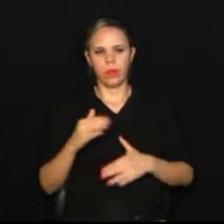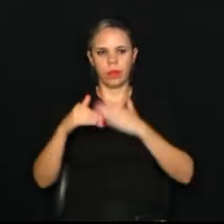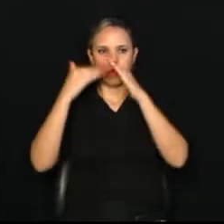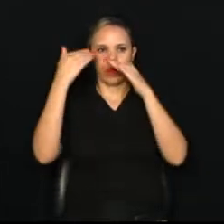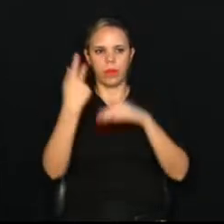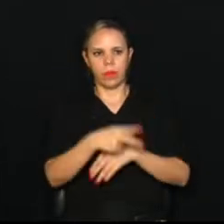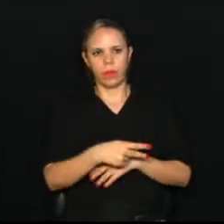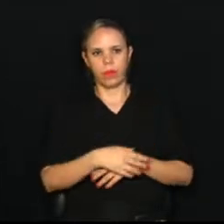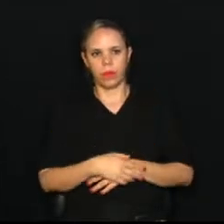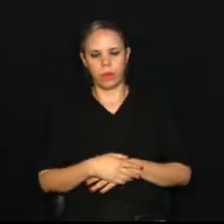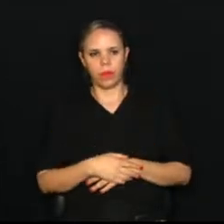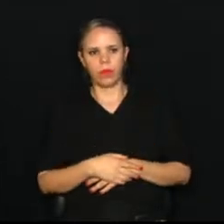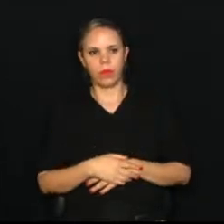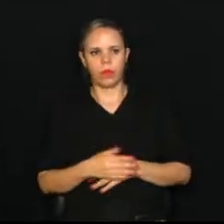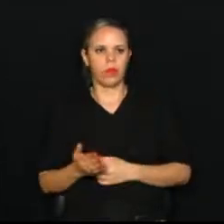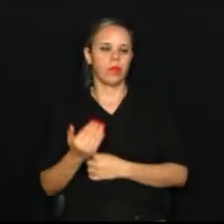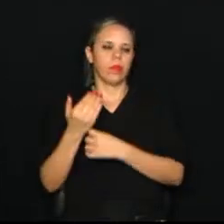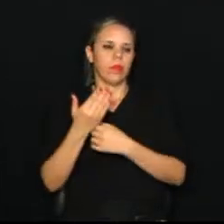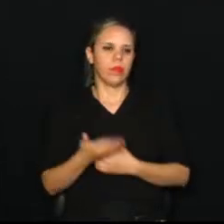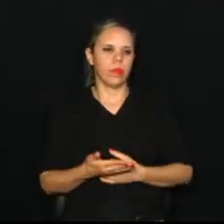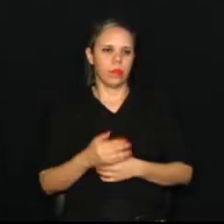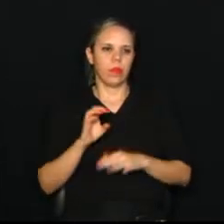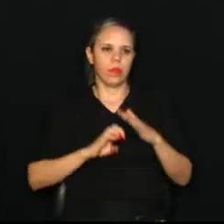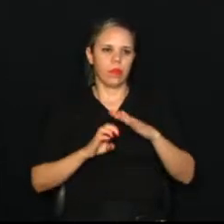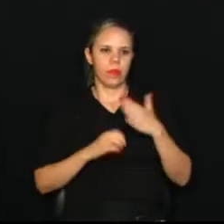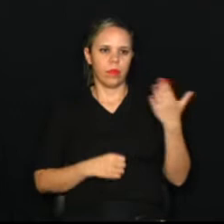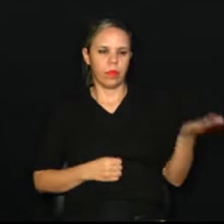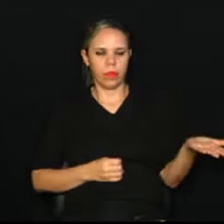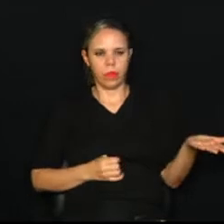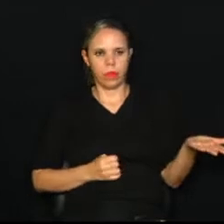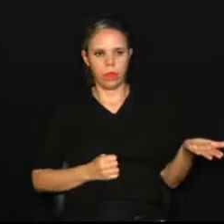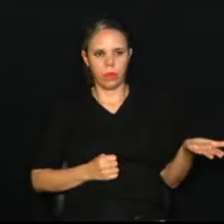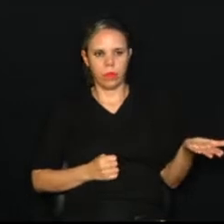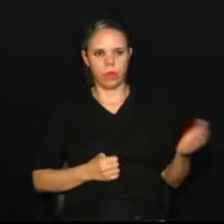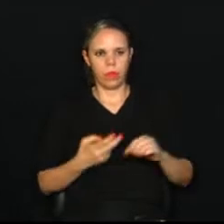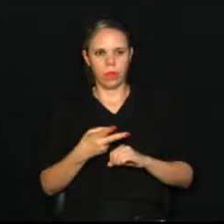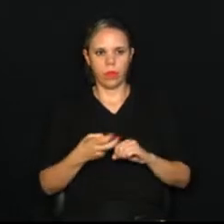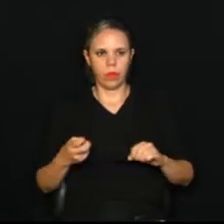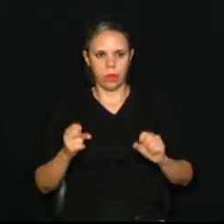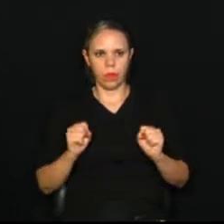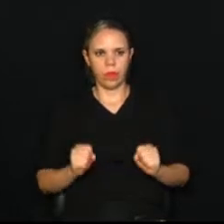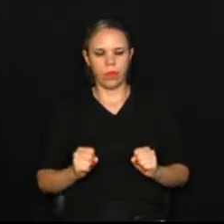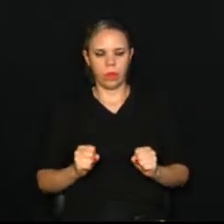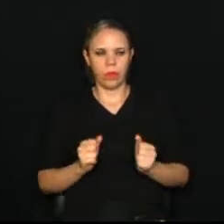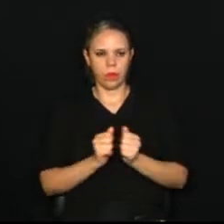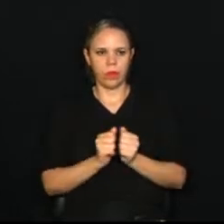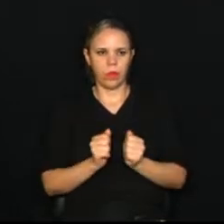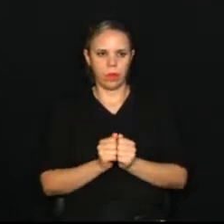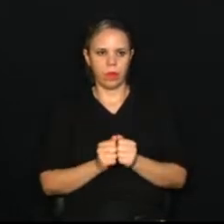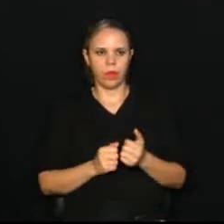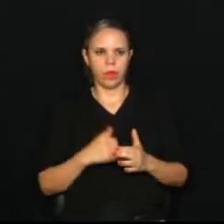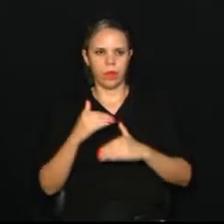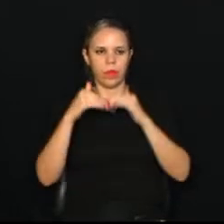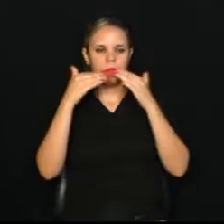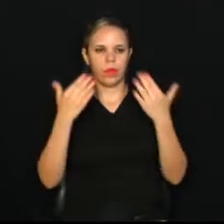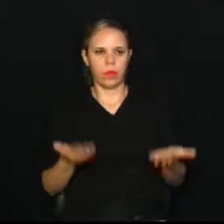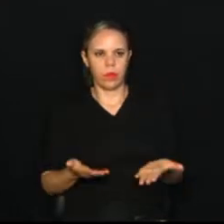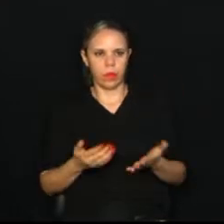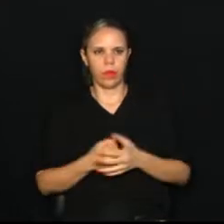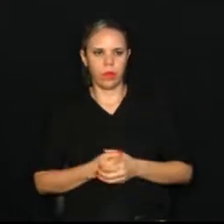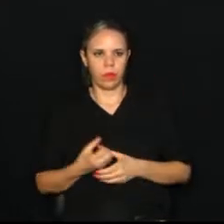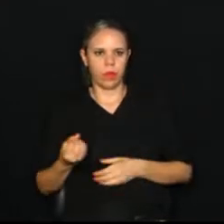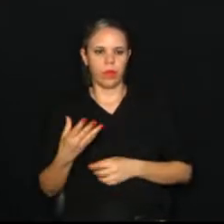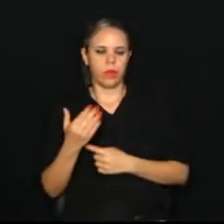lá um parque tecnológico para que as empresas, startups, possam estar conosco desenvolvendo